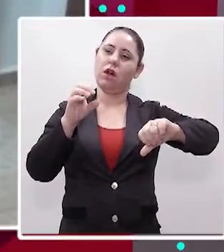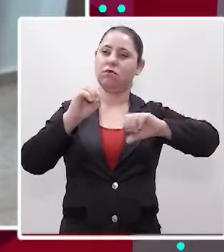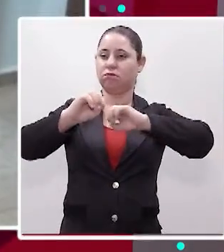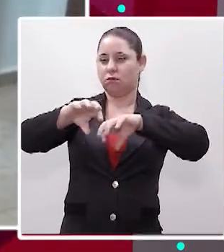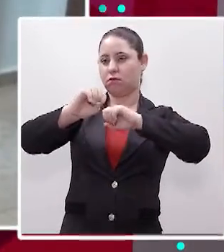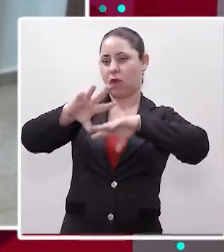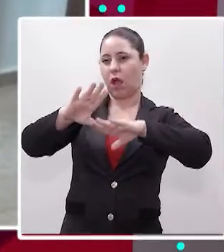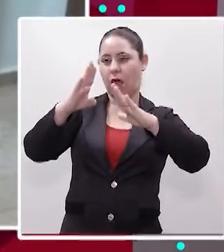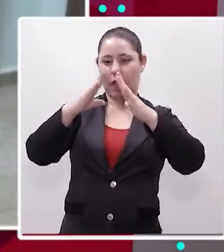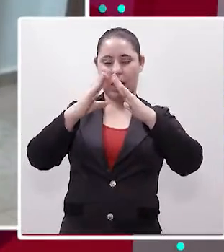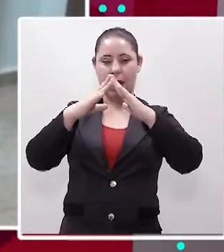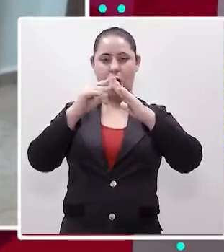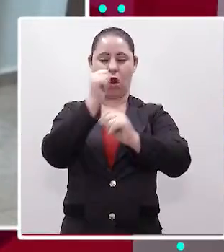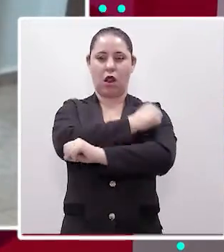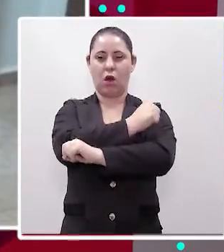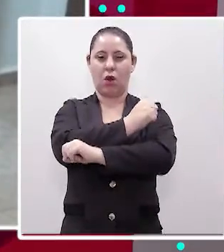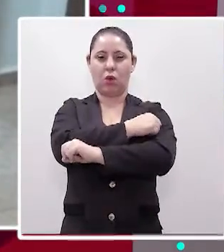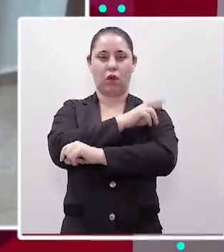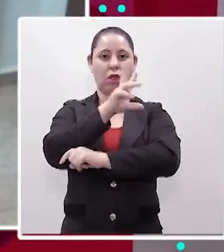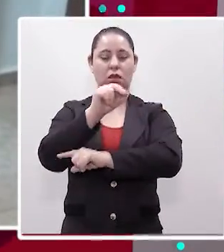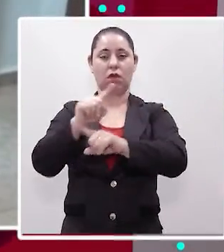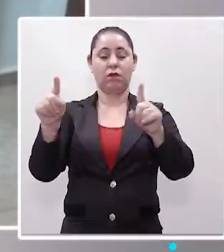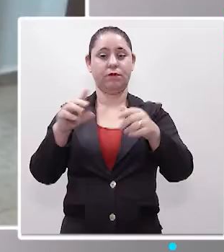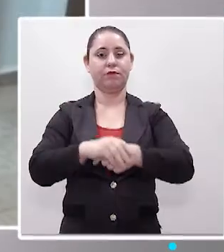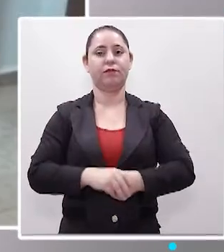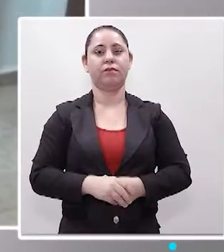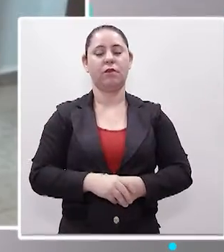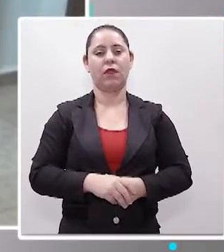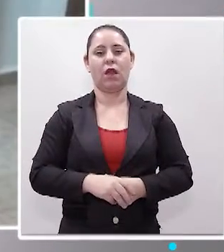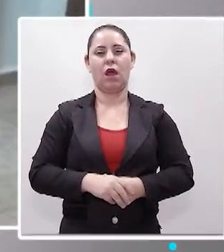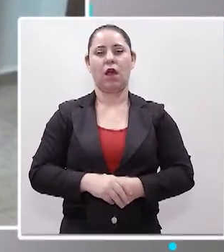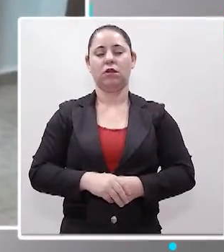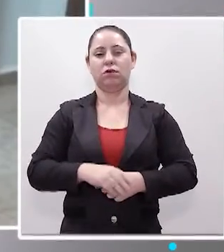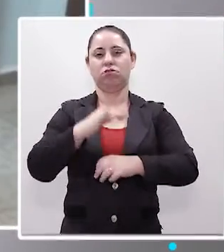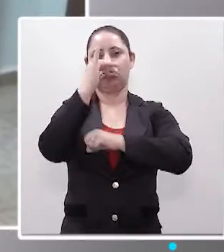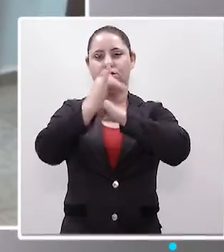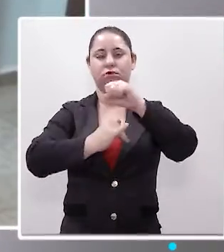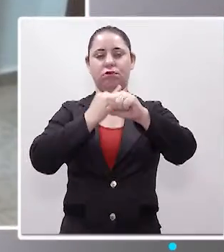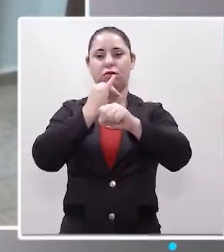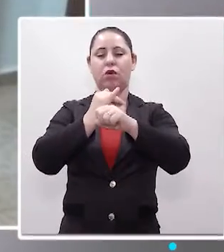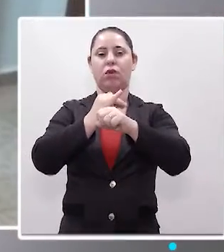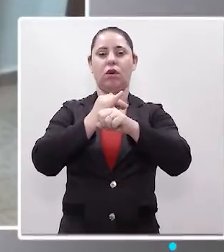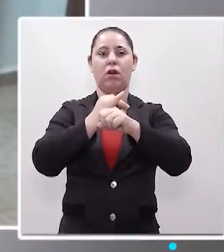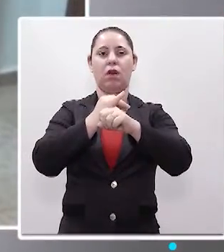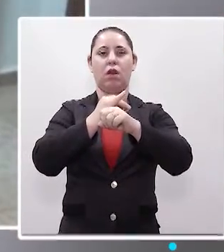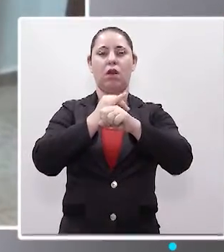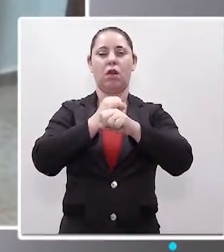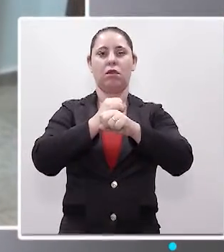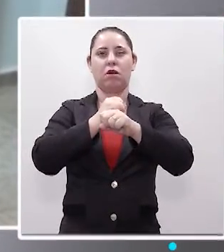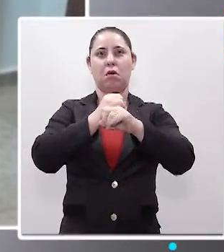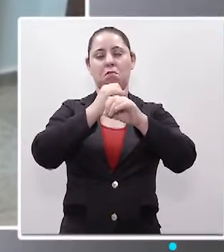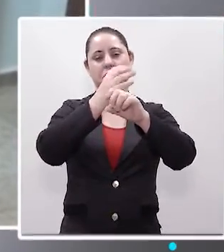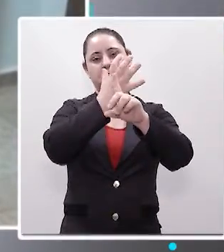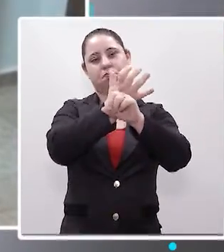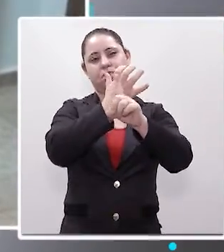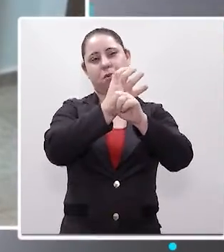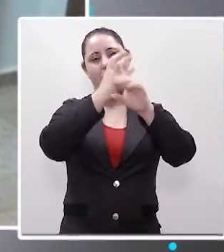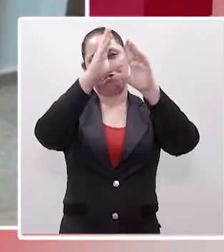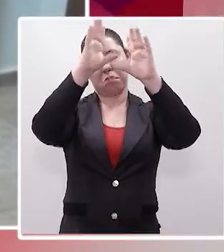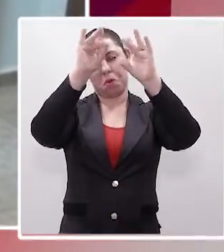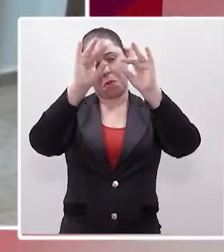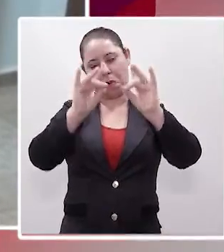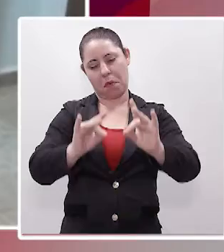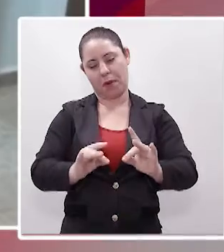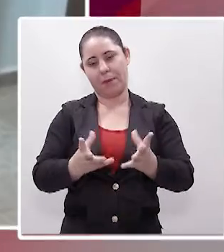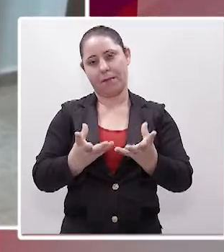Transmitir aula para o estudante em casa não é híbrido. Encher um ambiente virtual de conteúdos e atividades também